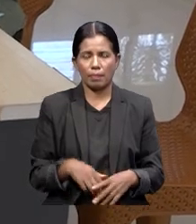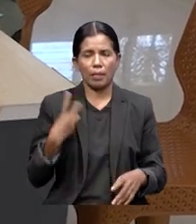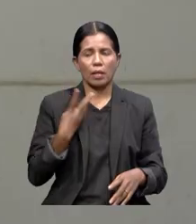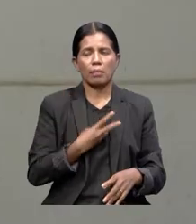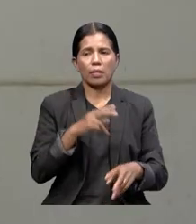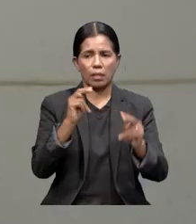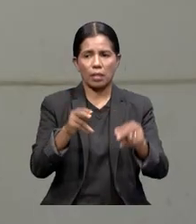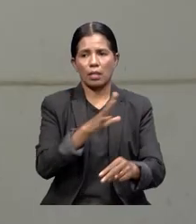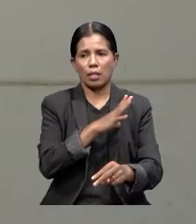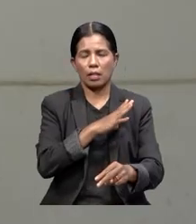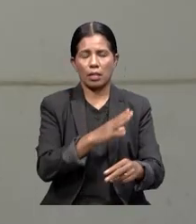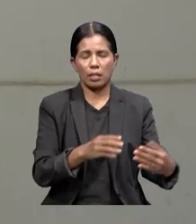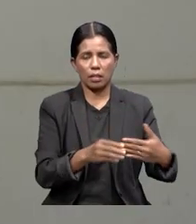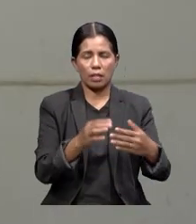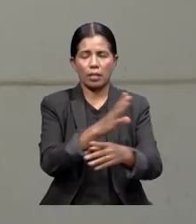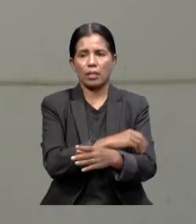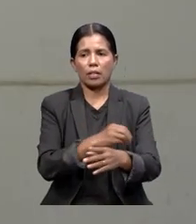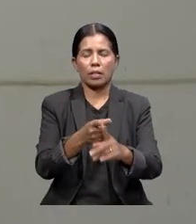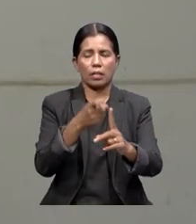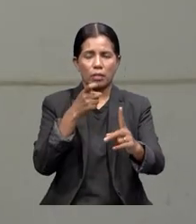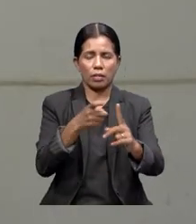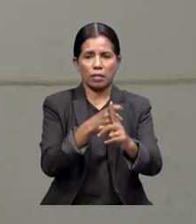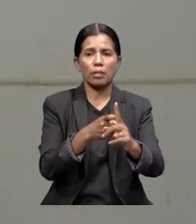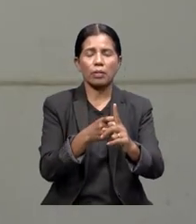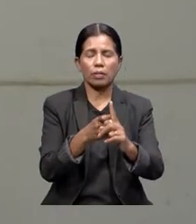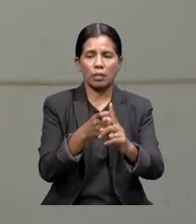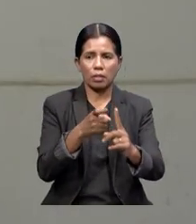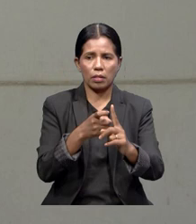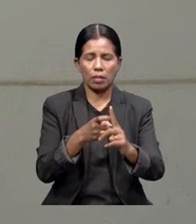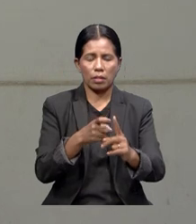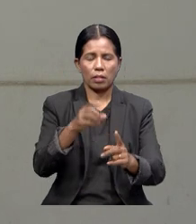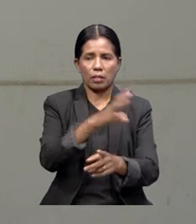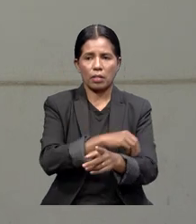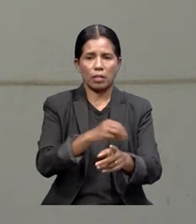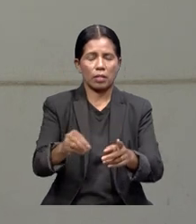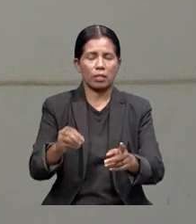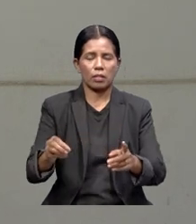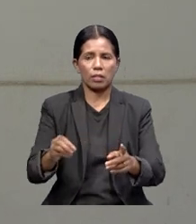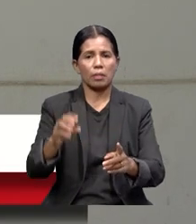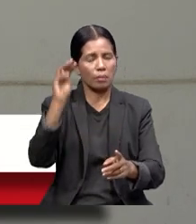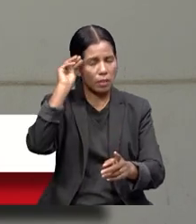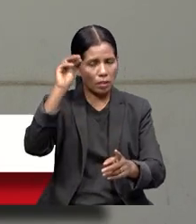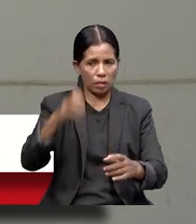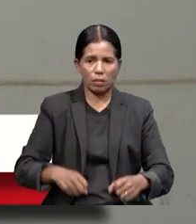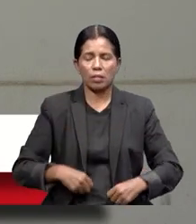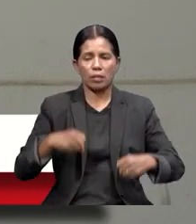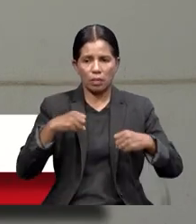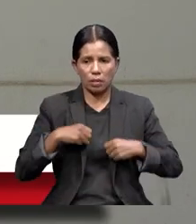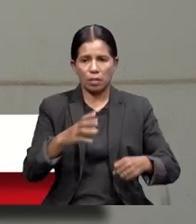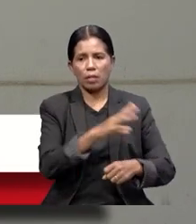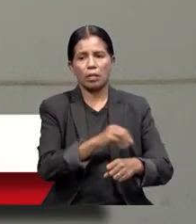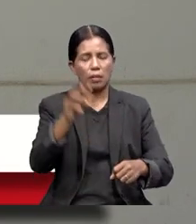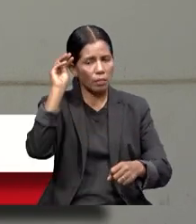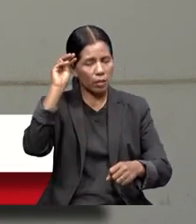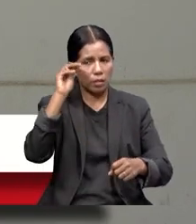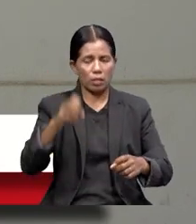que ir à organização de bem mais russo superior, na Iulancira, esse Ministério da Saúde, ele é o Ministério da